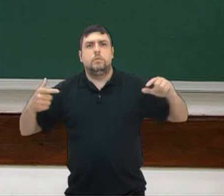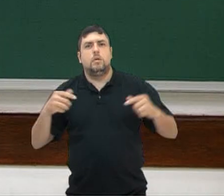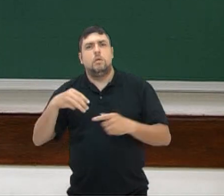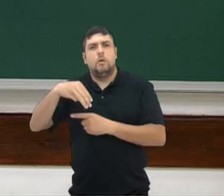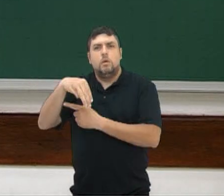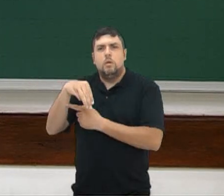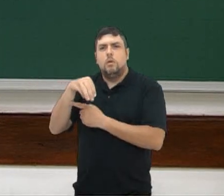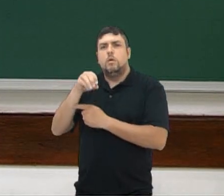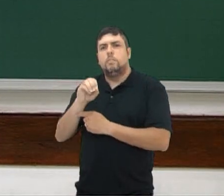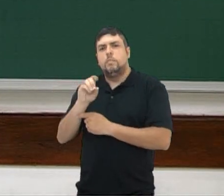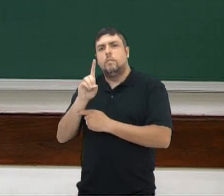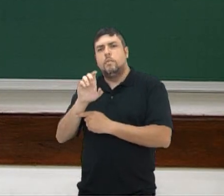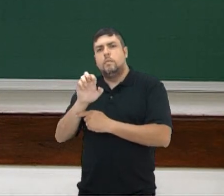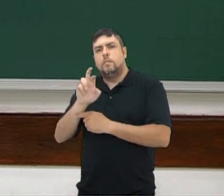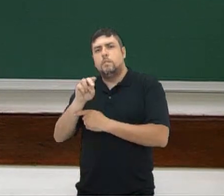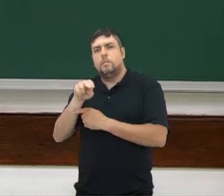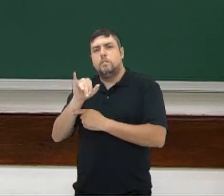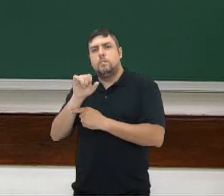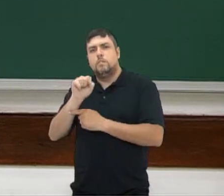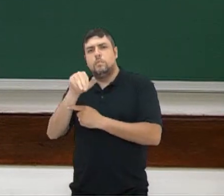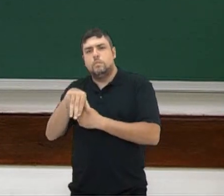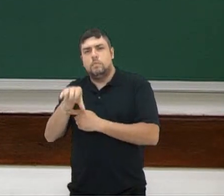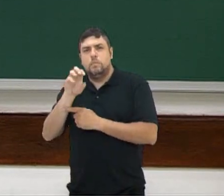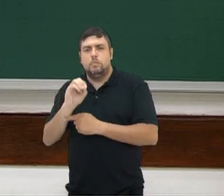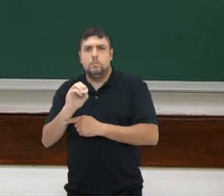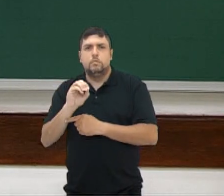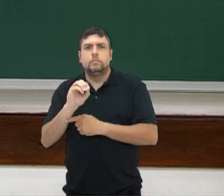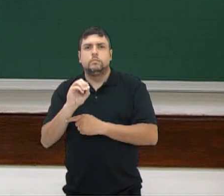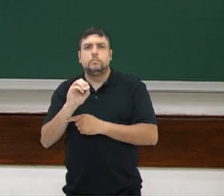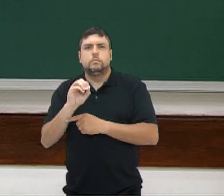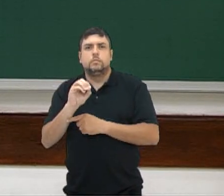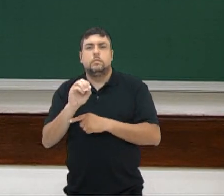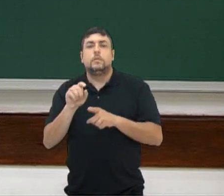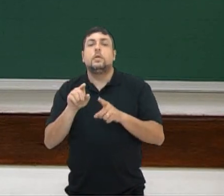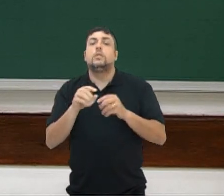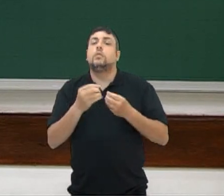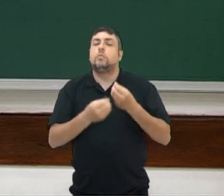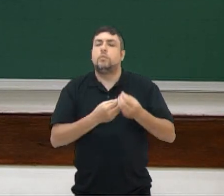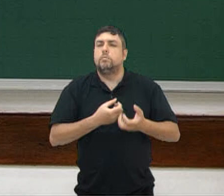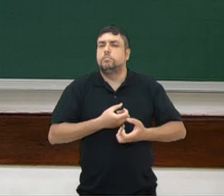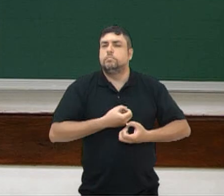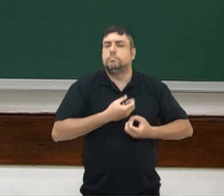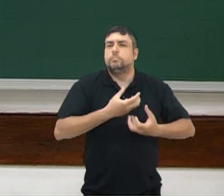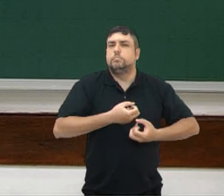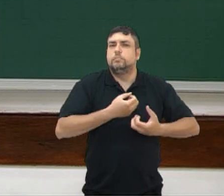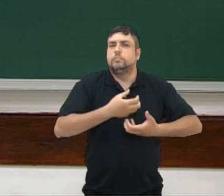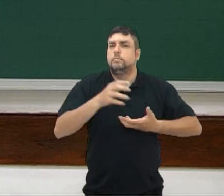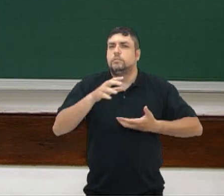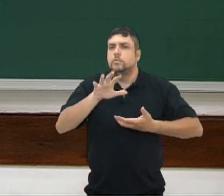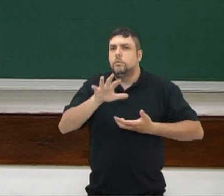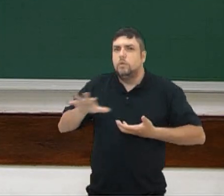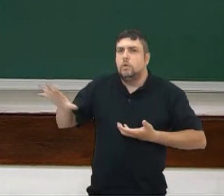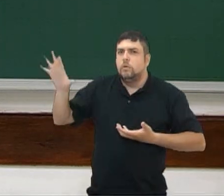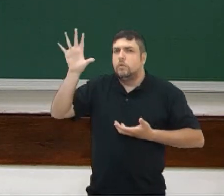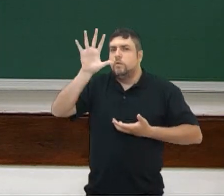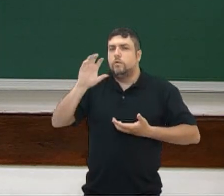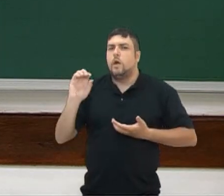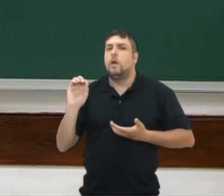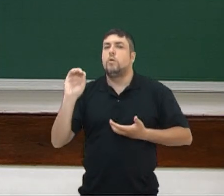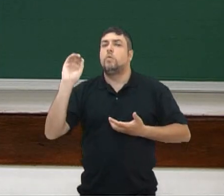inovação, de mudança, elas aparecem e nos poemas. Inclusive isso que eu falei